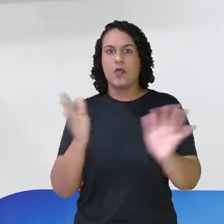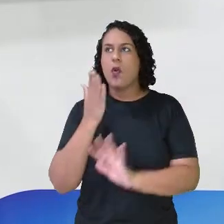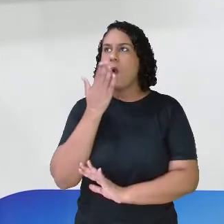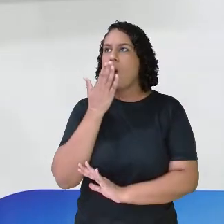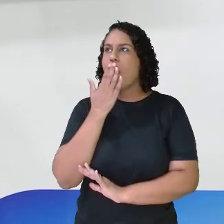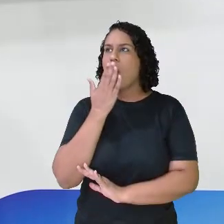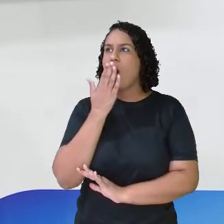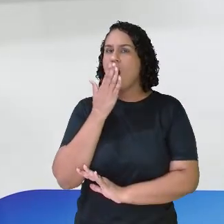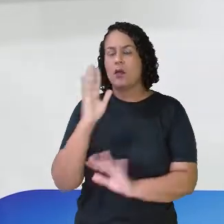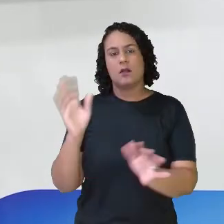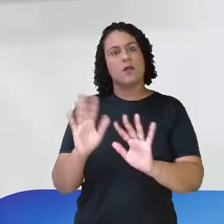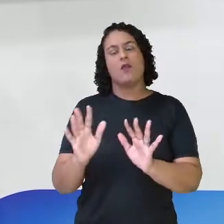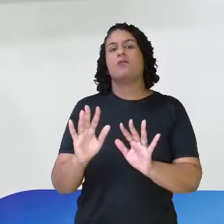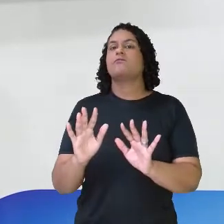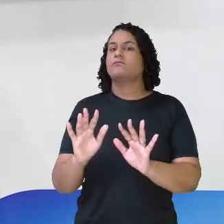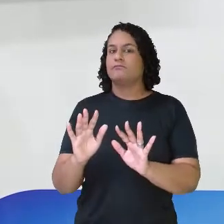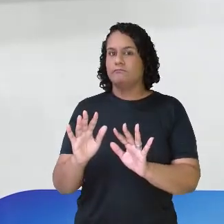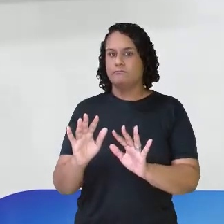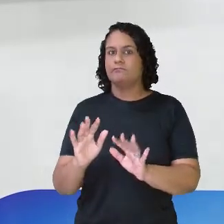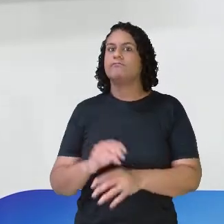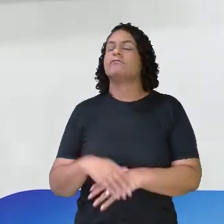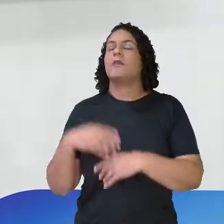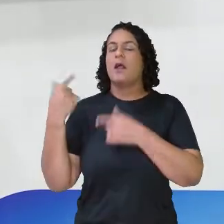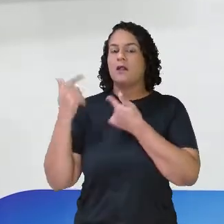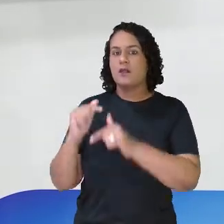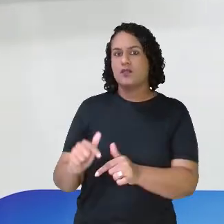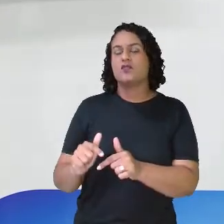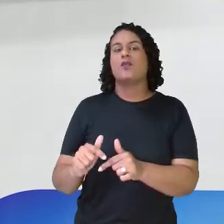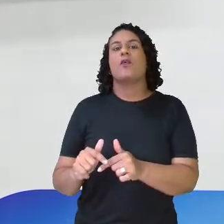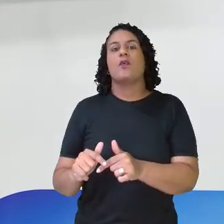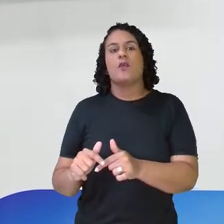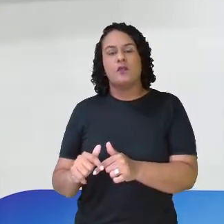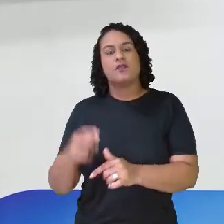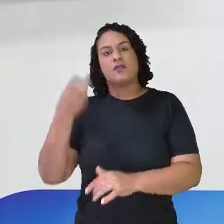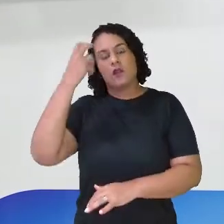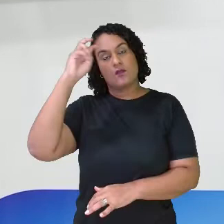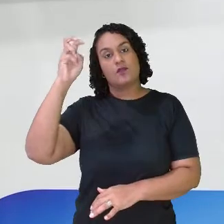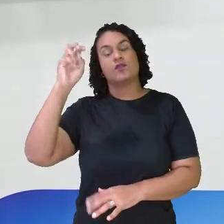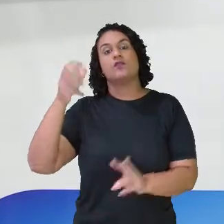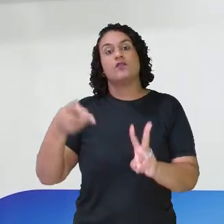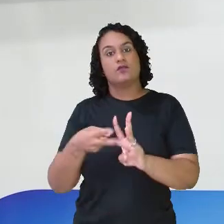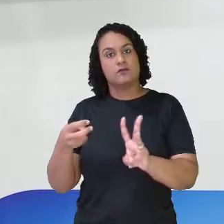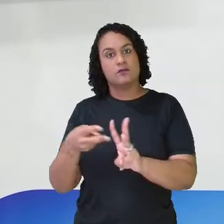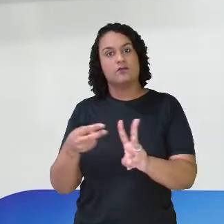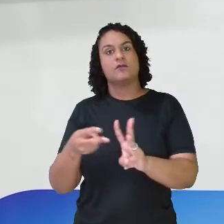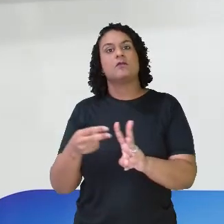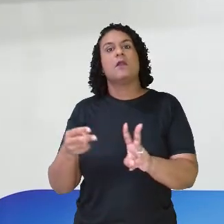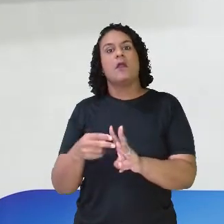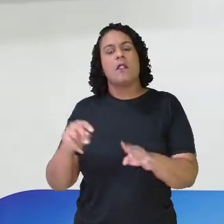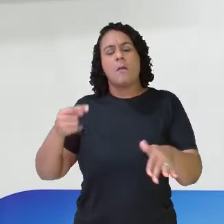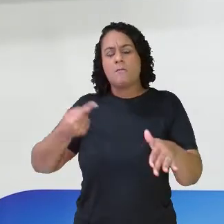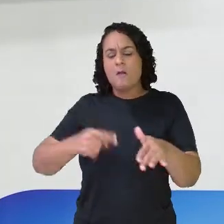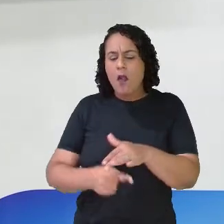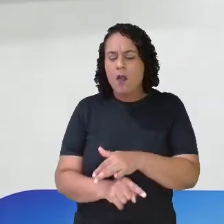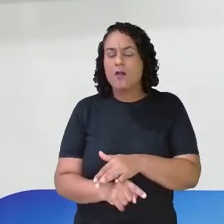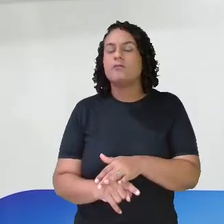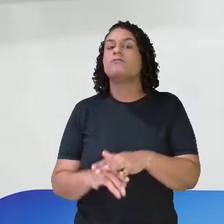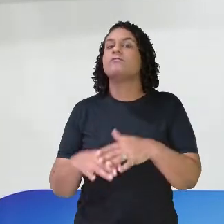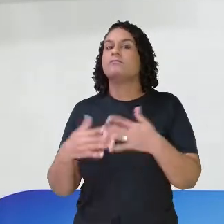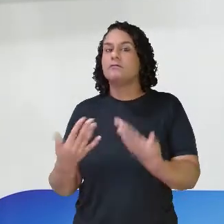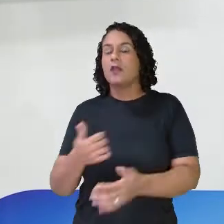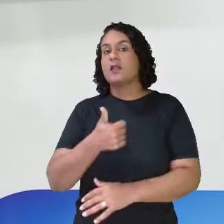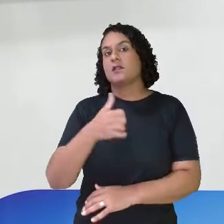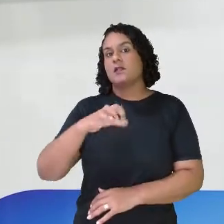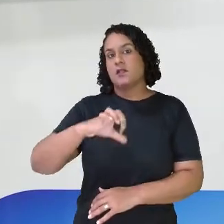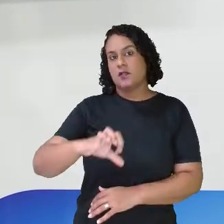questão indígena, ela vai além. E não é à toa que o dia 19 de abril ele foi escolhido,